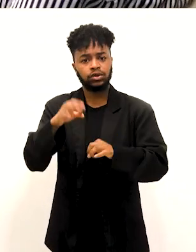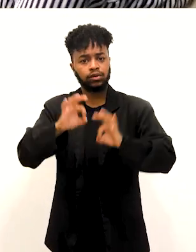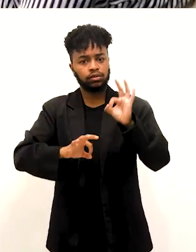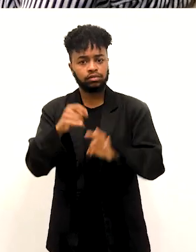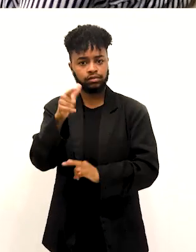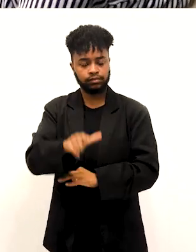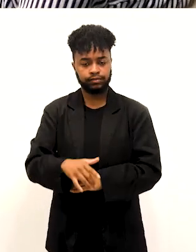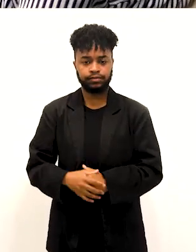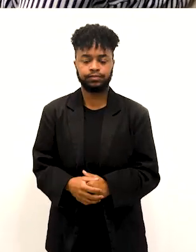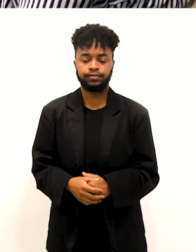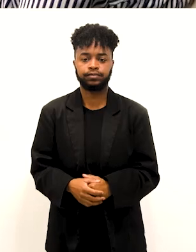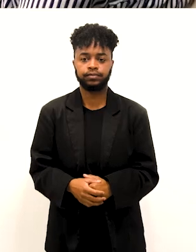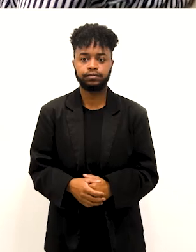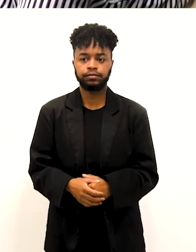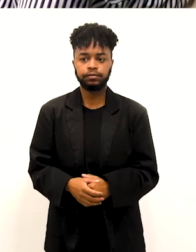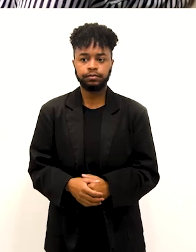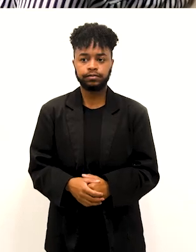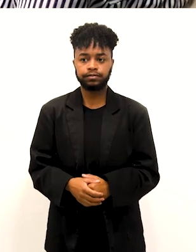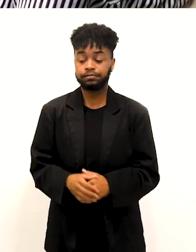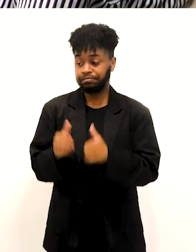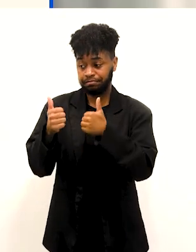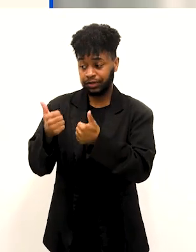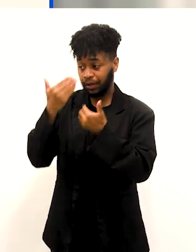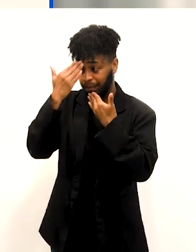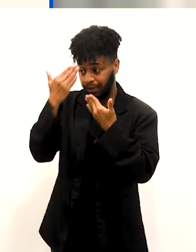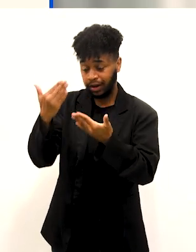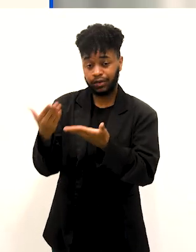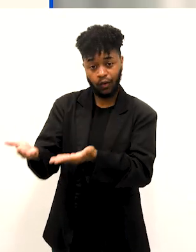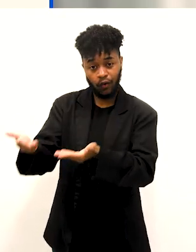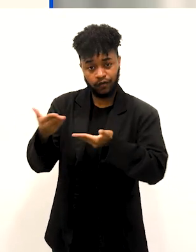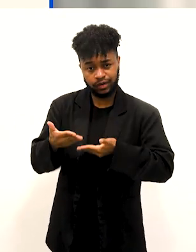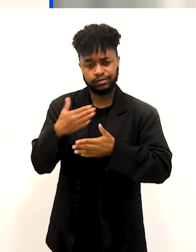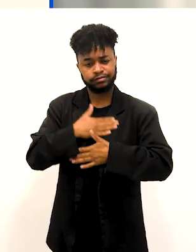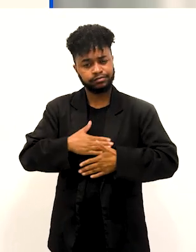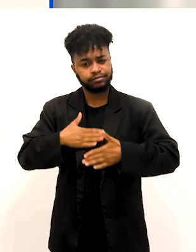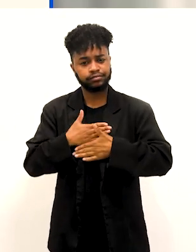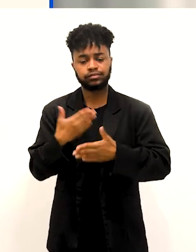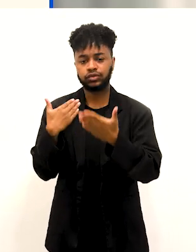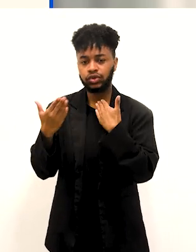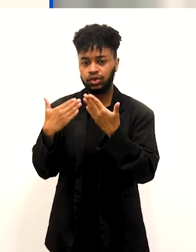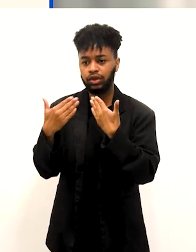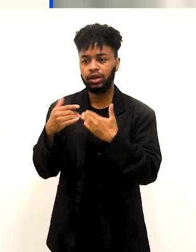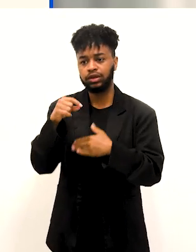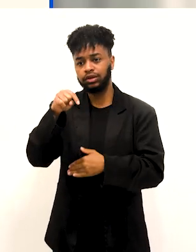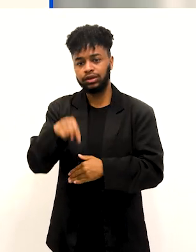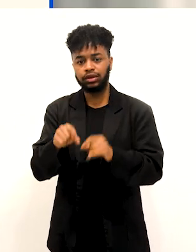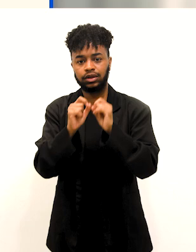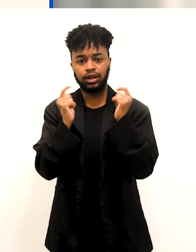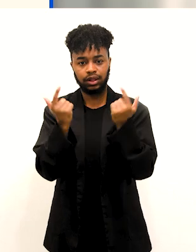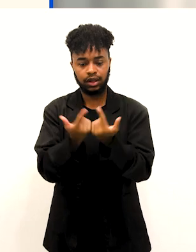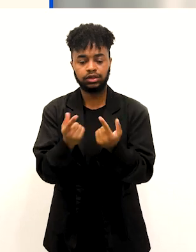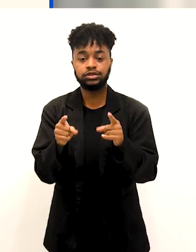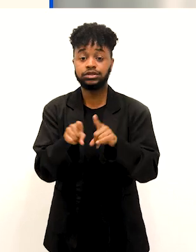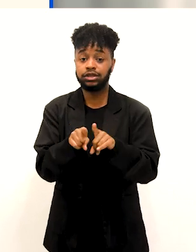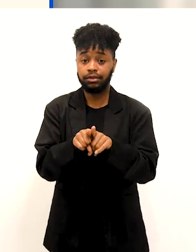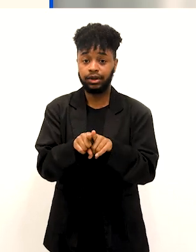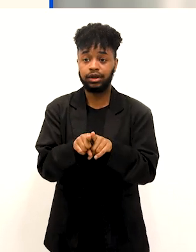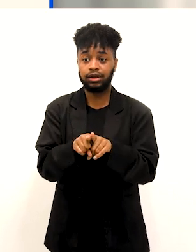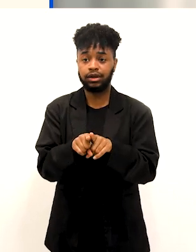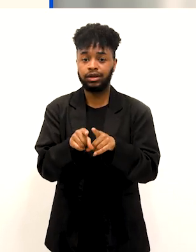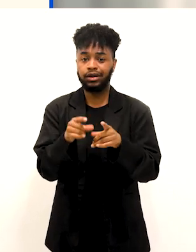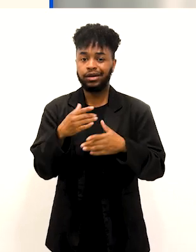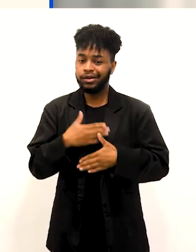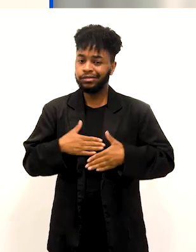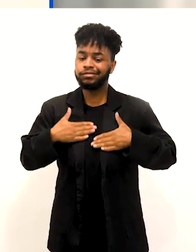reorganizar isso aqui. Antes de mais nada, obrigado pelo convite. Um privilégio poder conversar com o pessoal da Alerj e